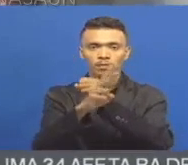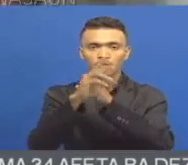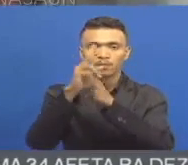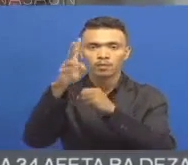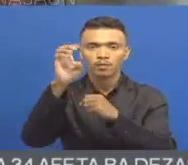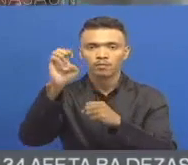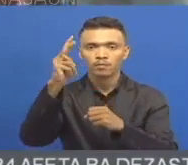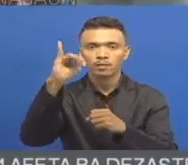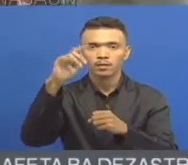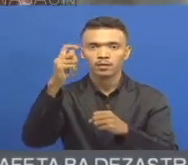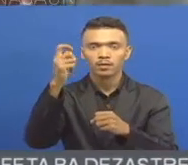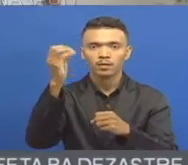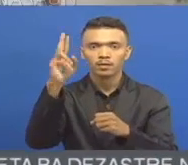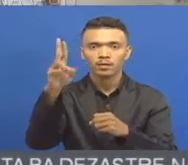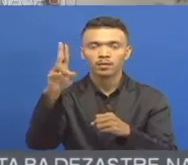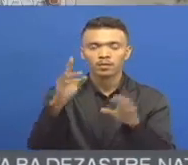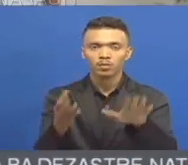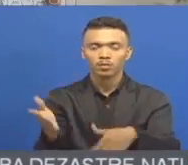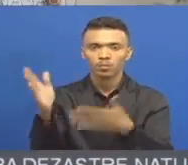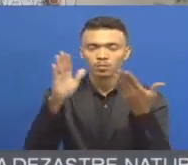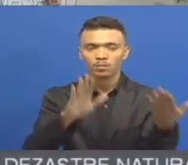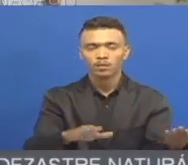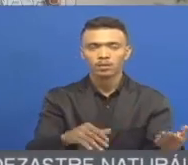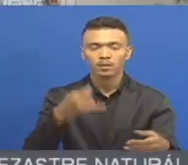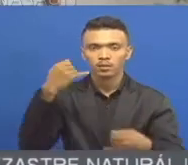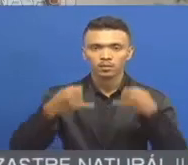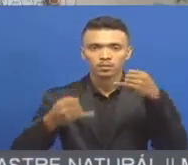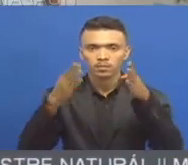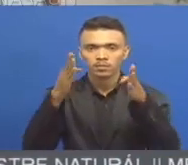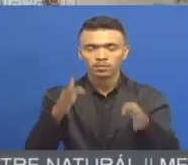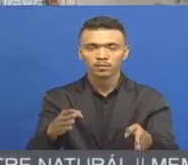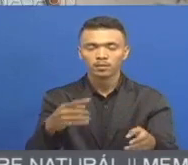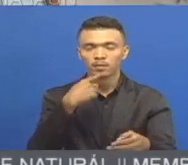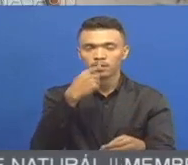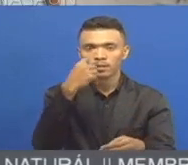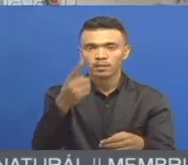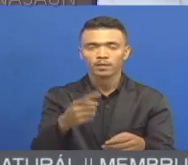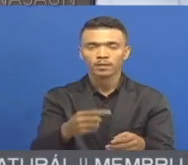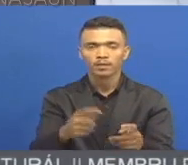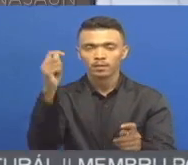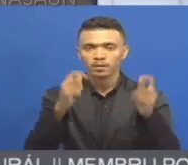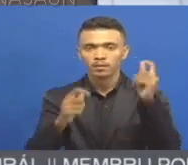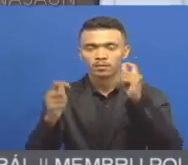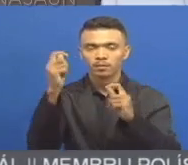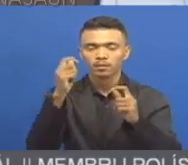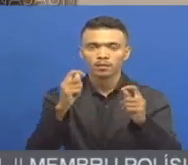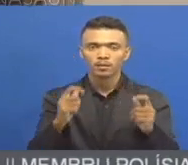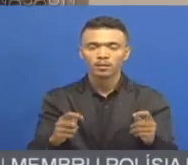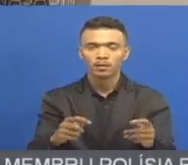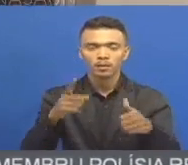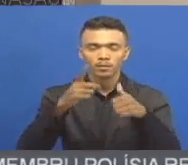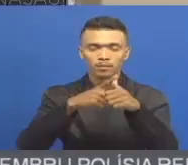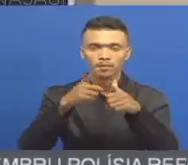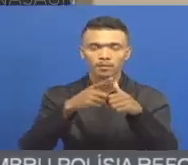Bendito Miranda lá com vida. Defensor público Zermano Guterres Ramos informa, Tribunal Judiciário,